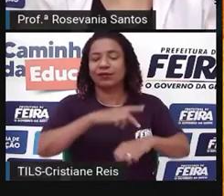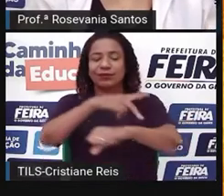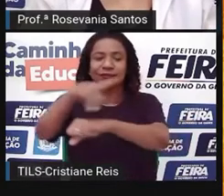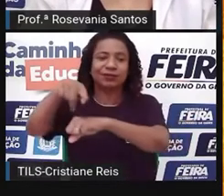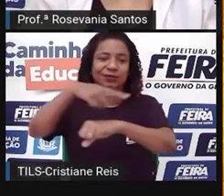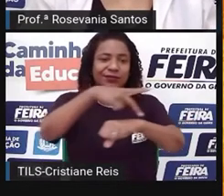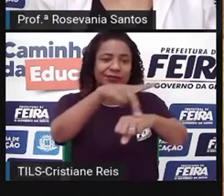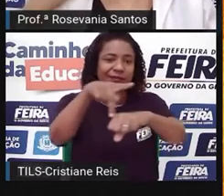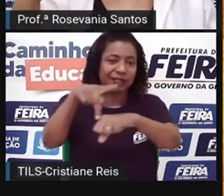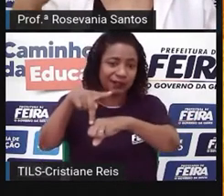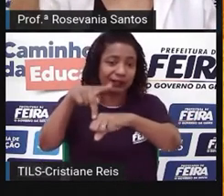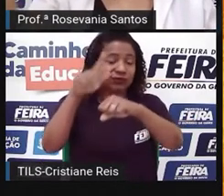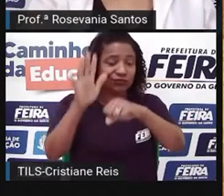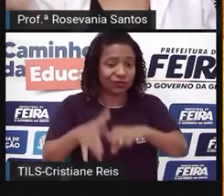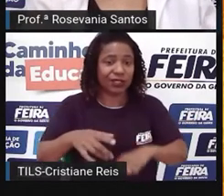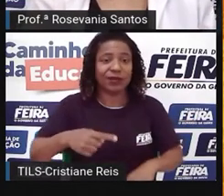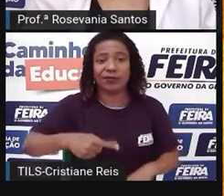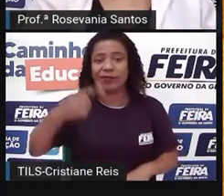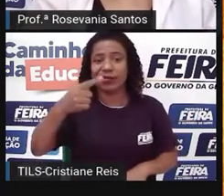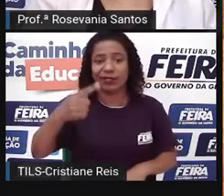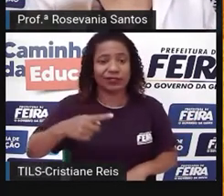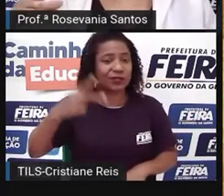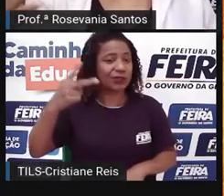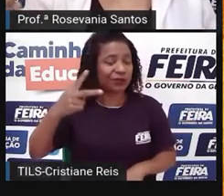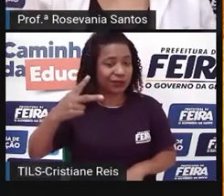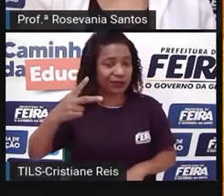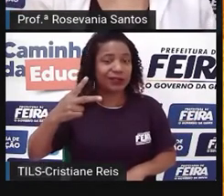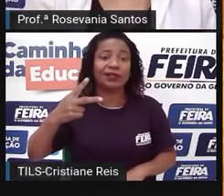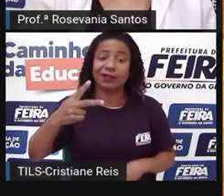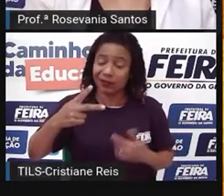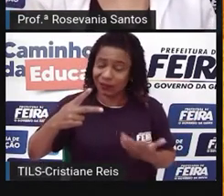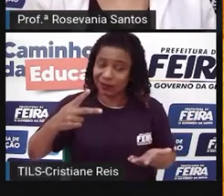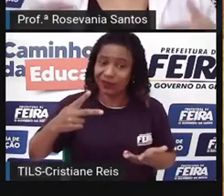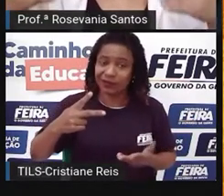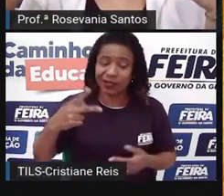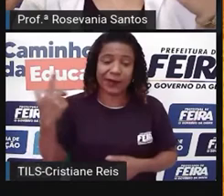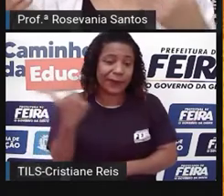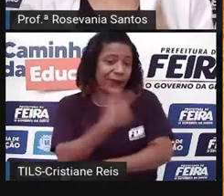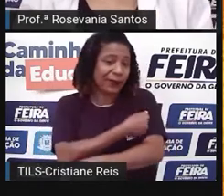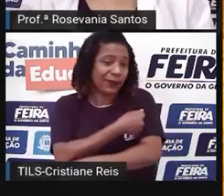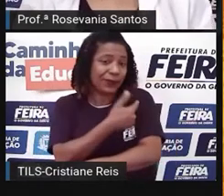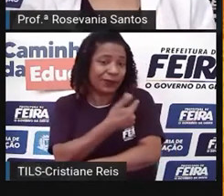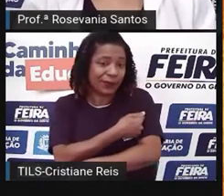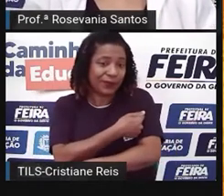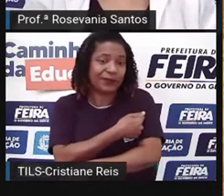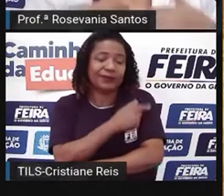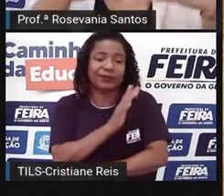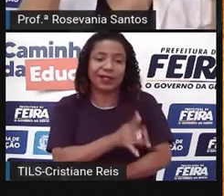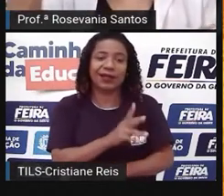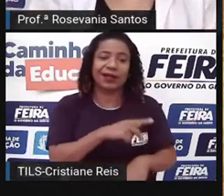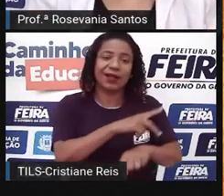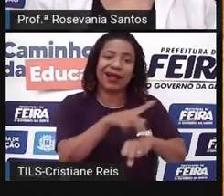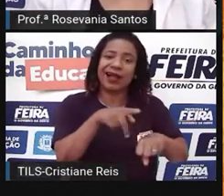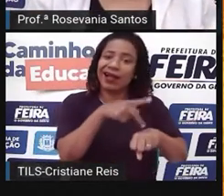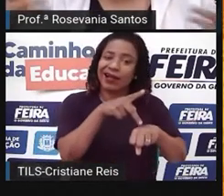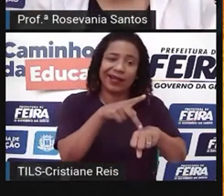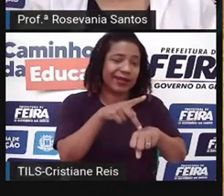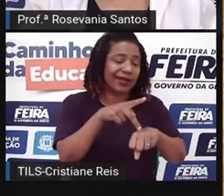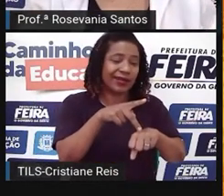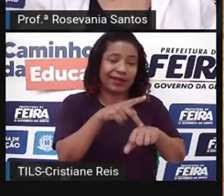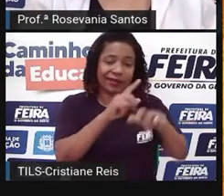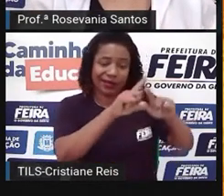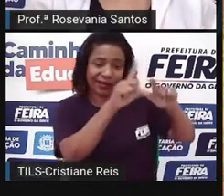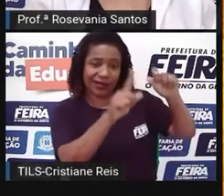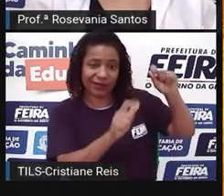aplicando a segunda dose de reforço, né? Pensando na segunda dose de reforço. E a gente tem a África ainda que não tomou nem